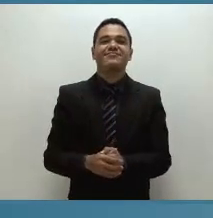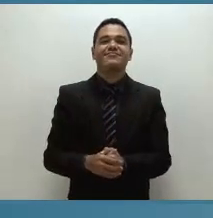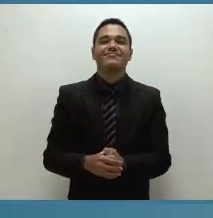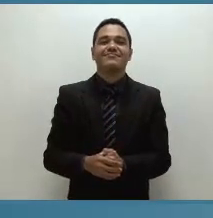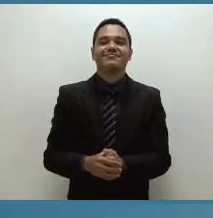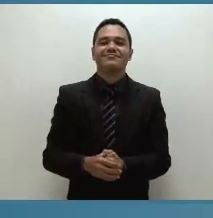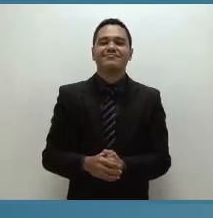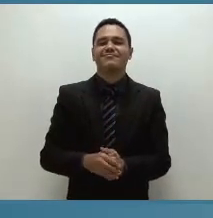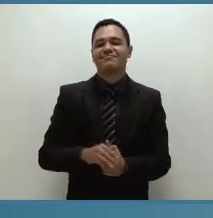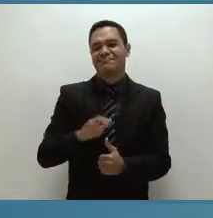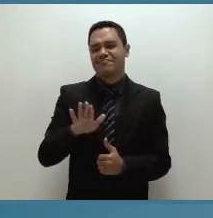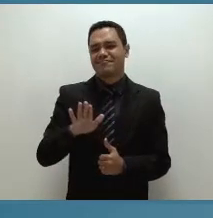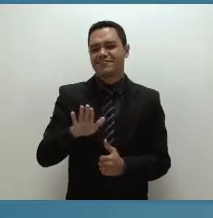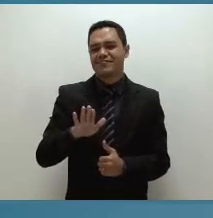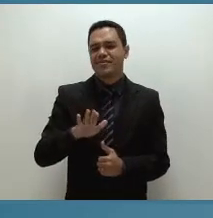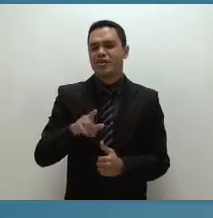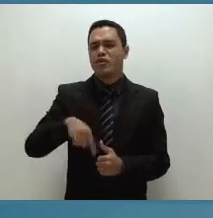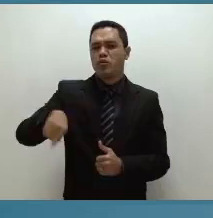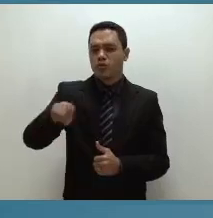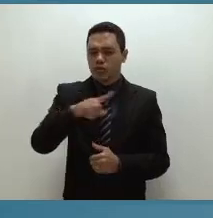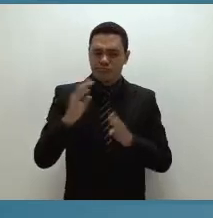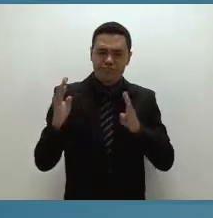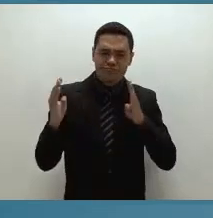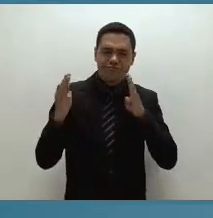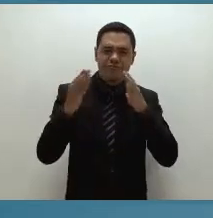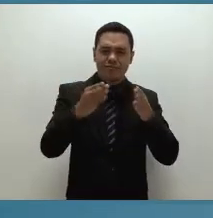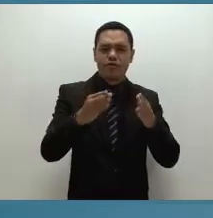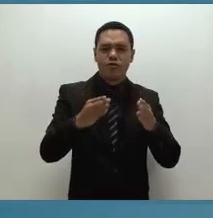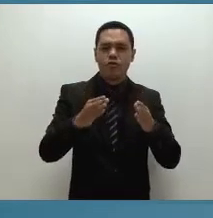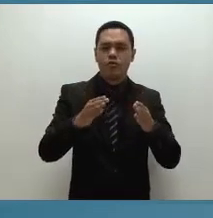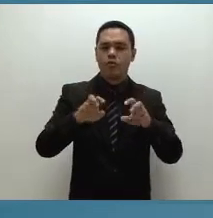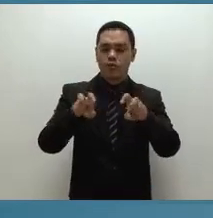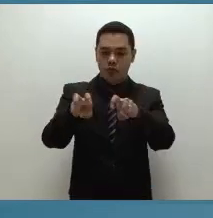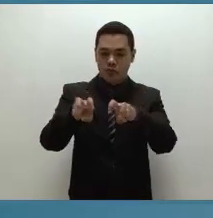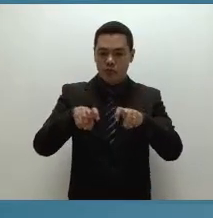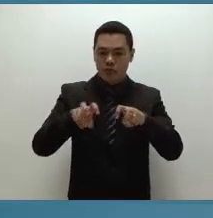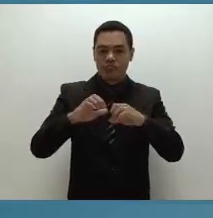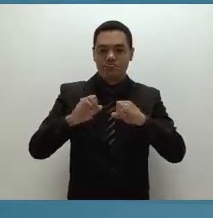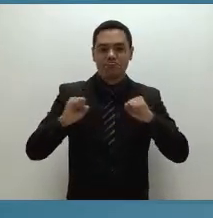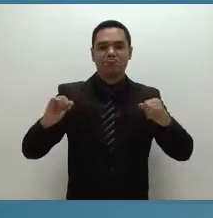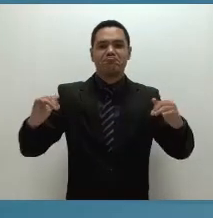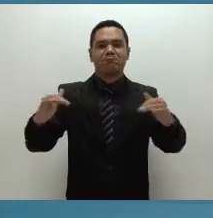que eu reafirmo em todas as sessões do Tribunal Pleno